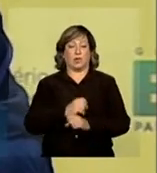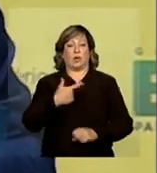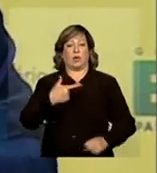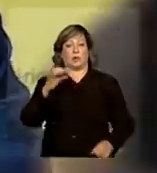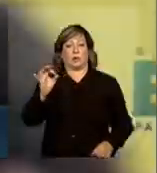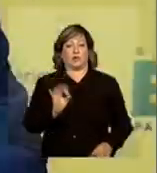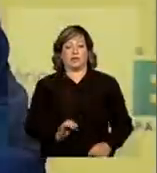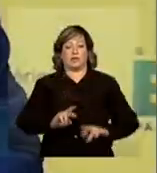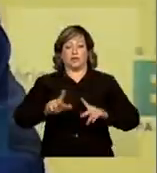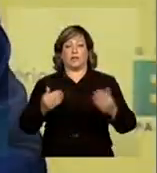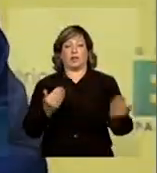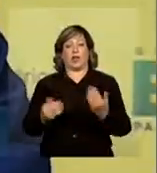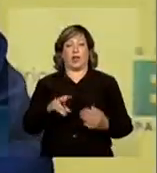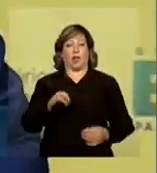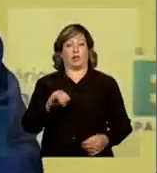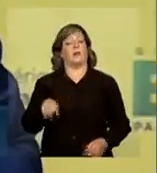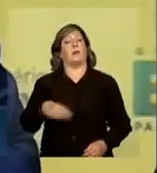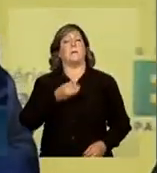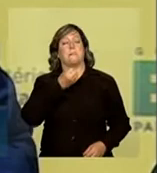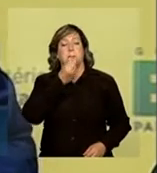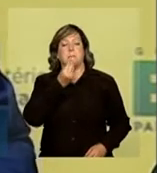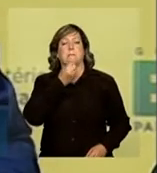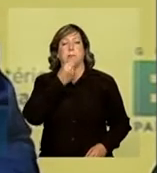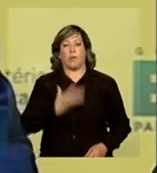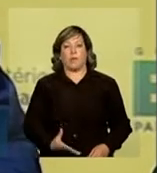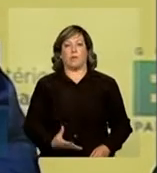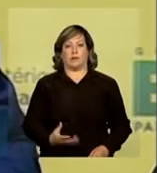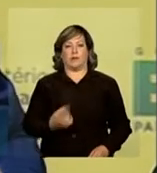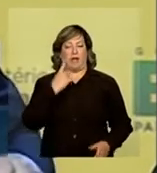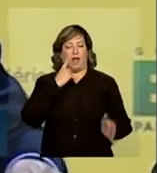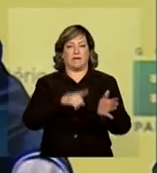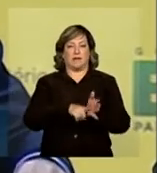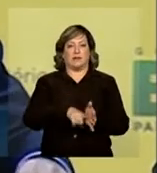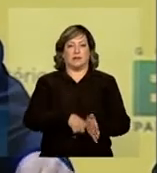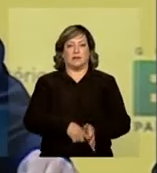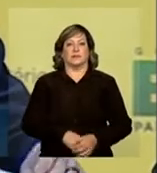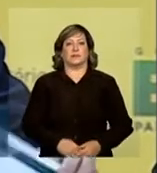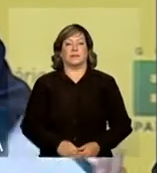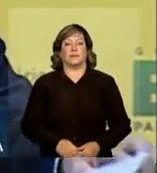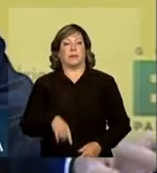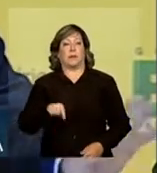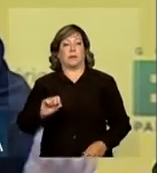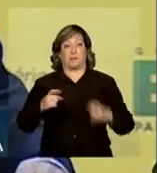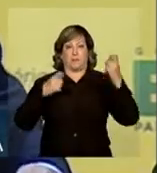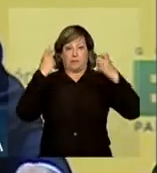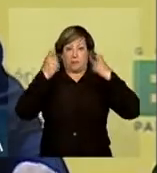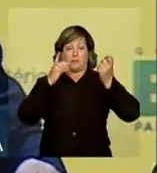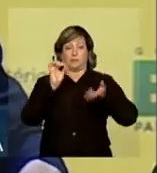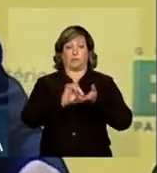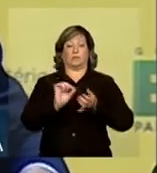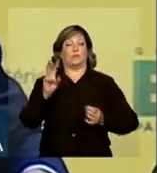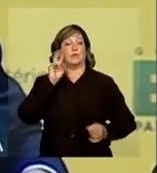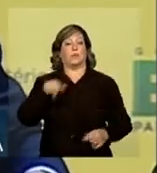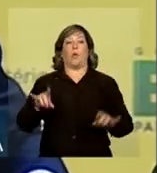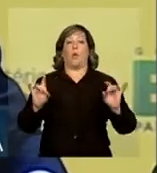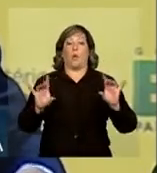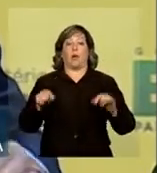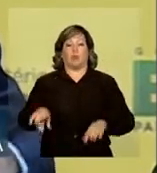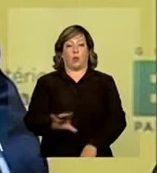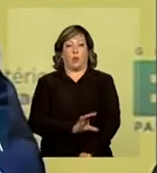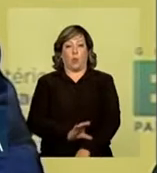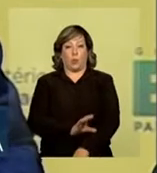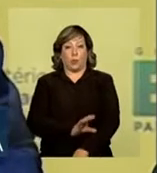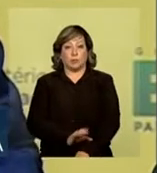diferença de lota tão avaliação muito positiva aqueles aquela aquela preocupação legítima com a qualidade do